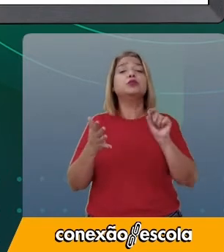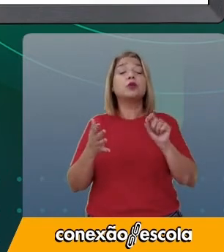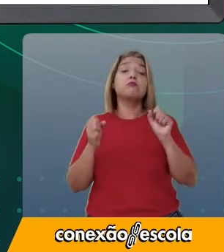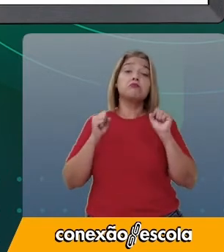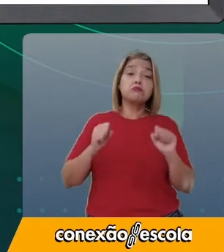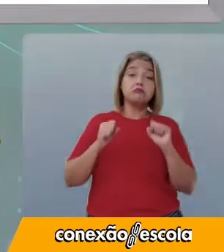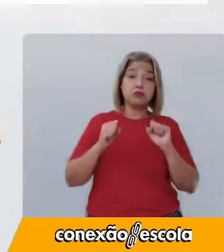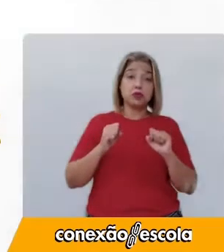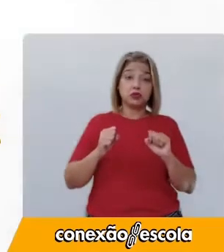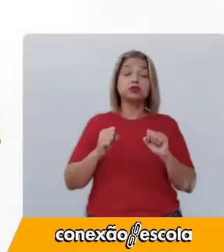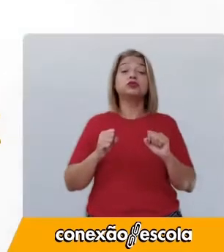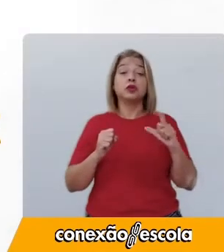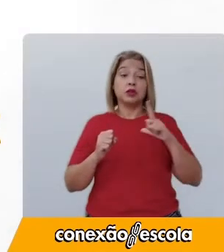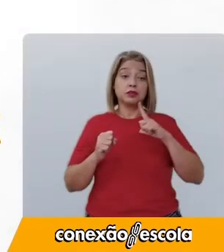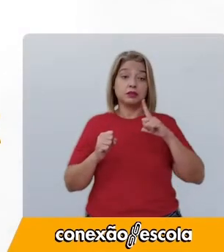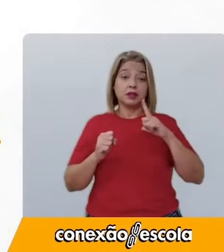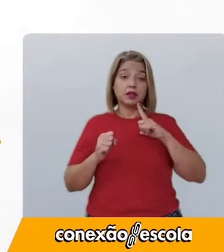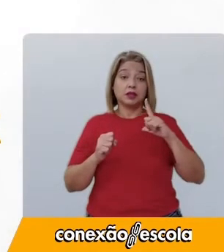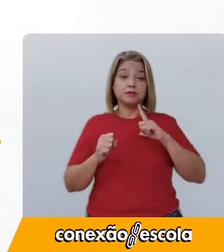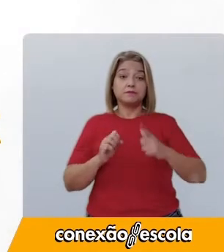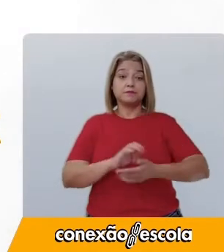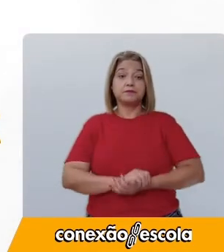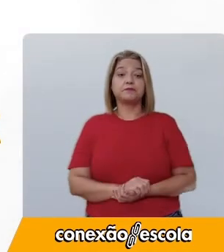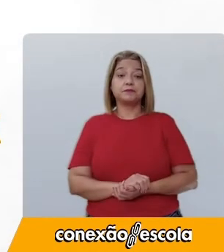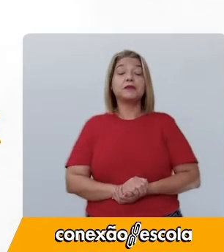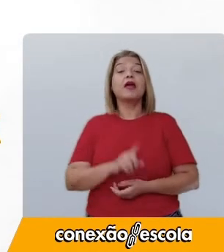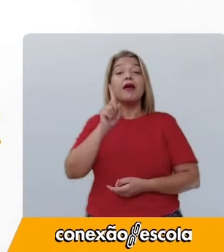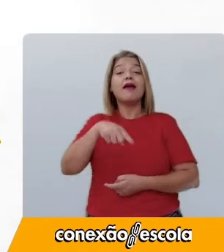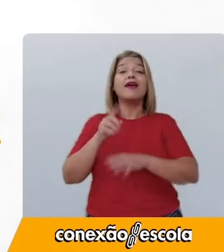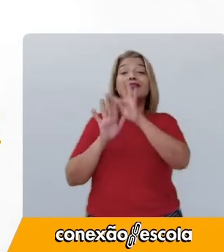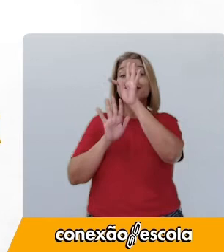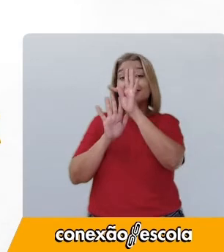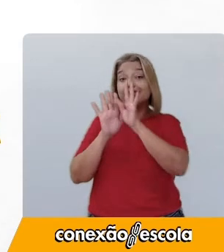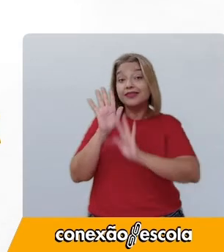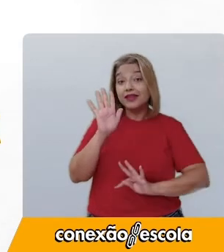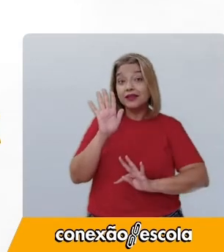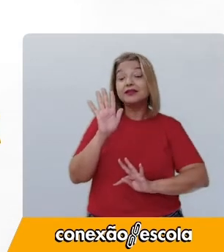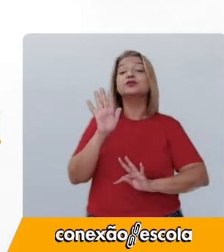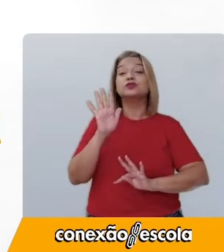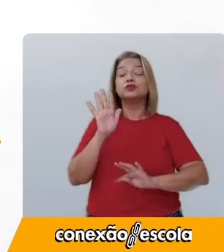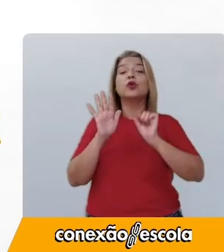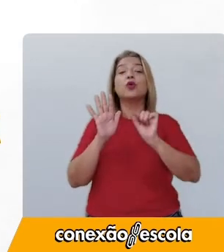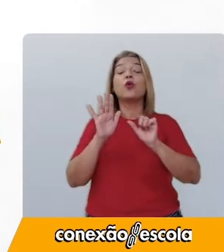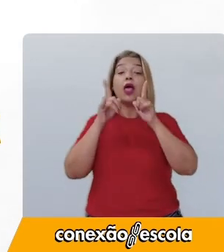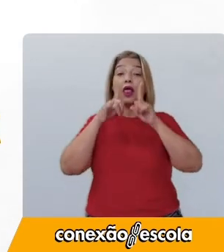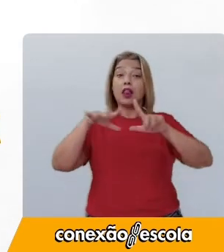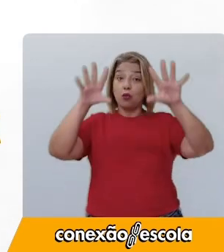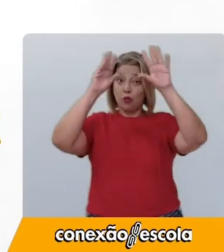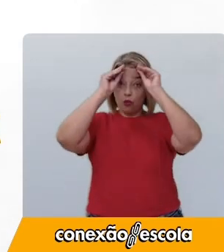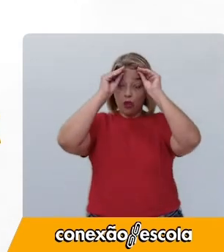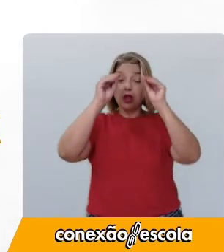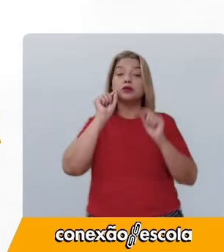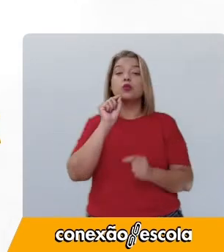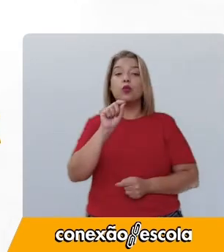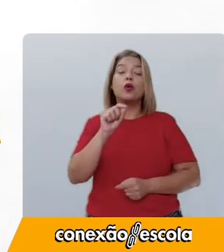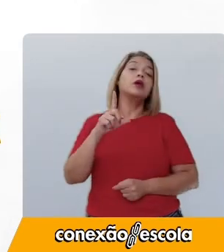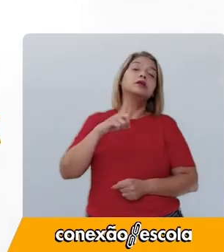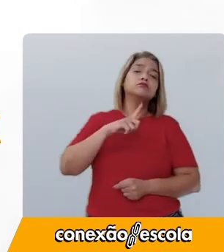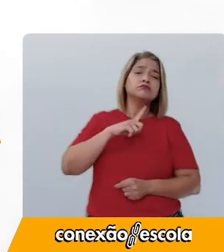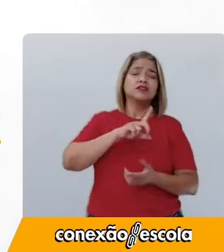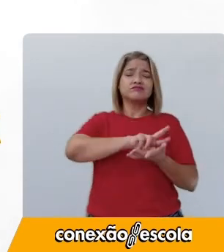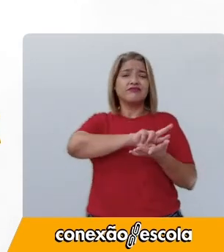pode ser definido como um texto em que a linguagem é explorada em